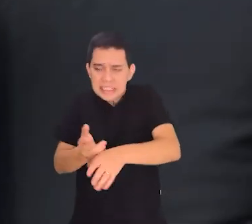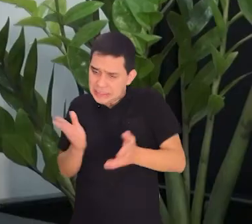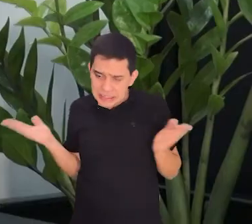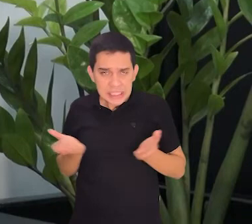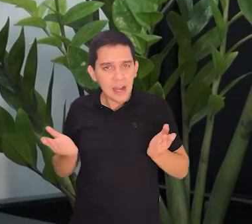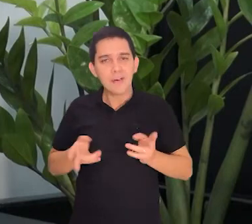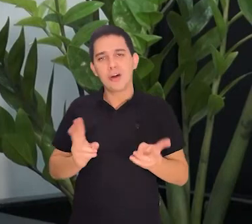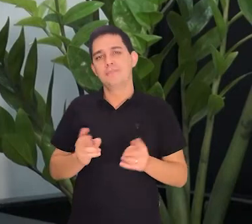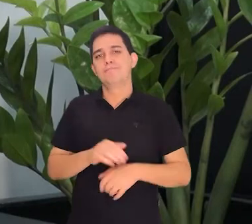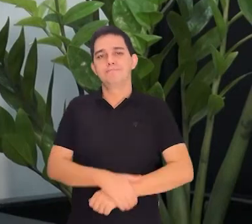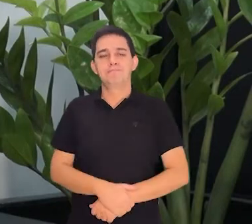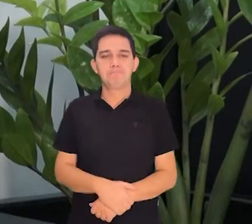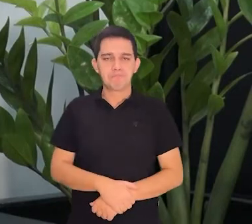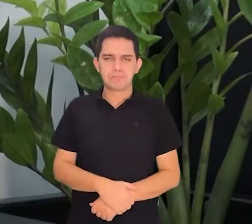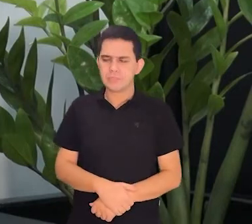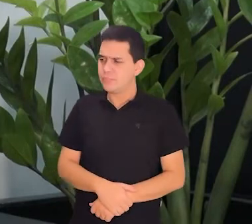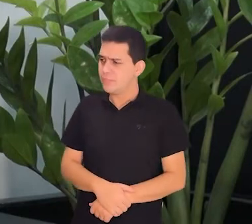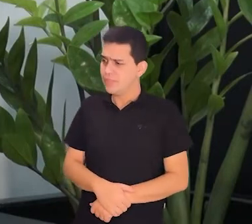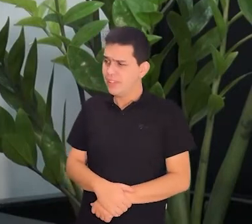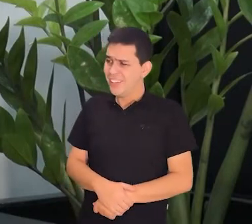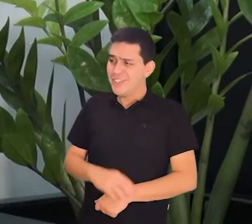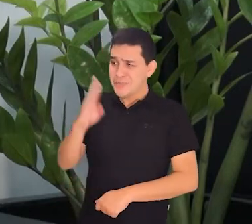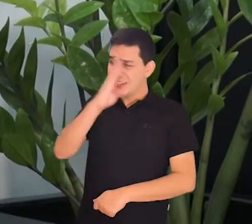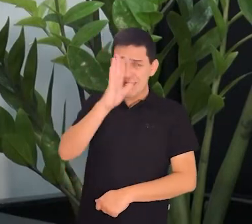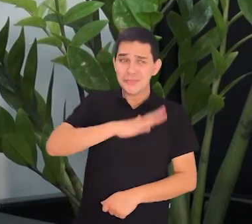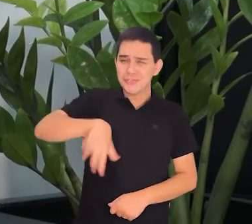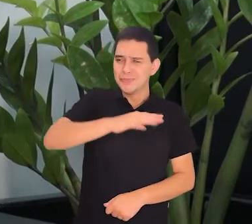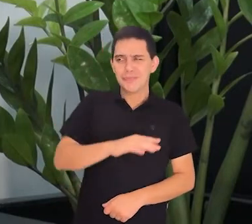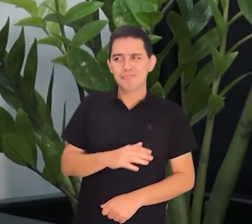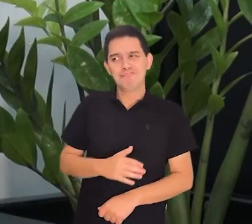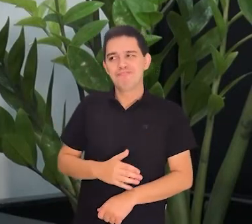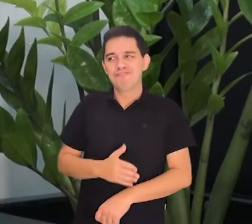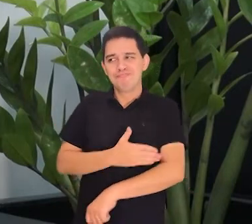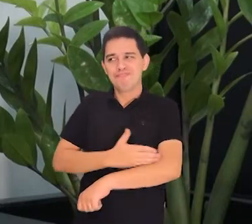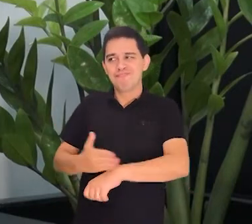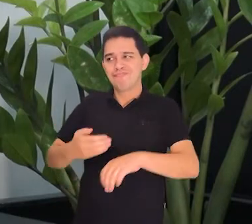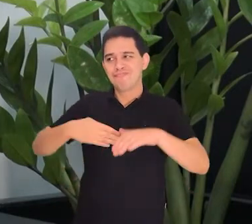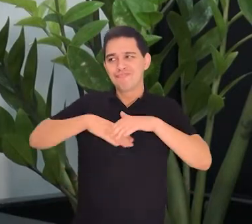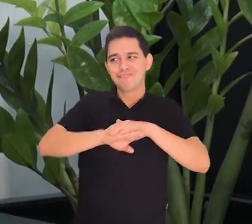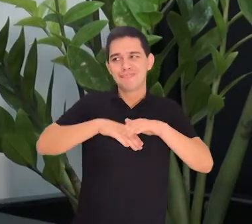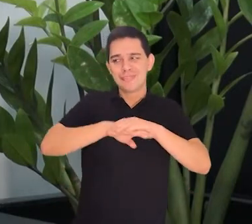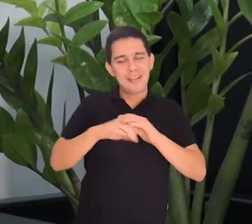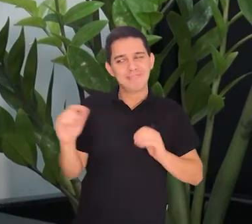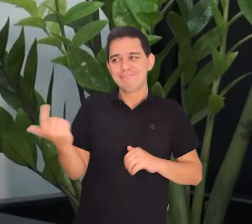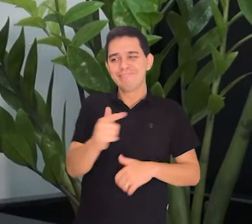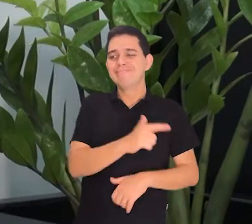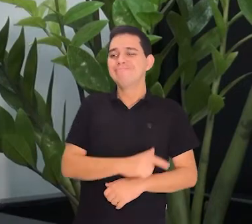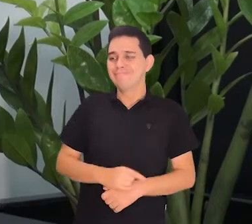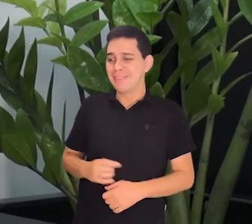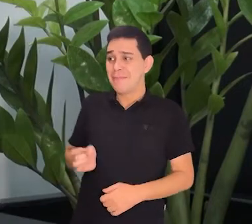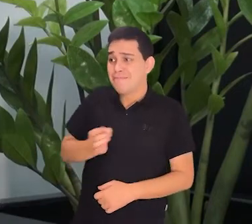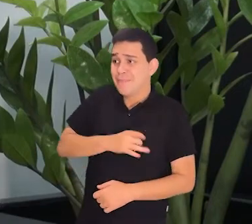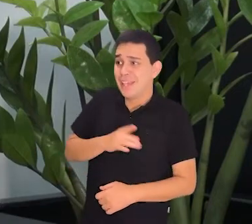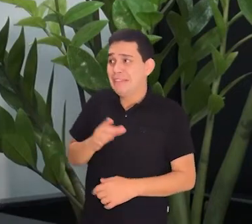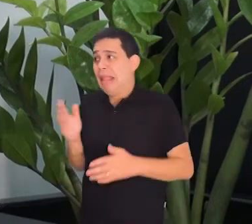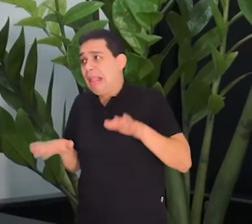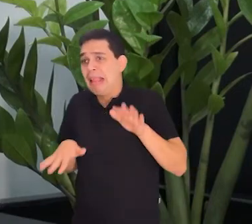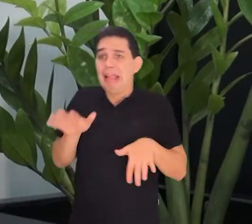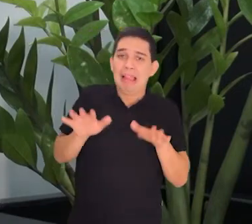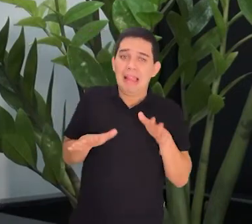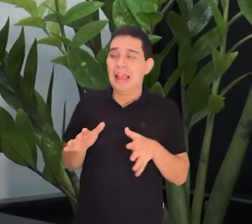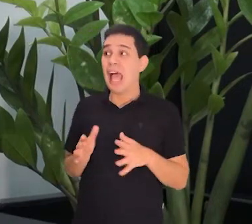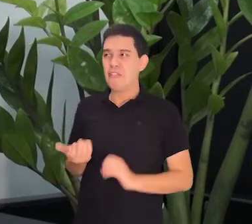pode fazer. O brasileiro não tem esse hábito, né? É cultural o brasileiro ter medo de renda variável, né? Ele gosta de colocar tudo